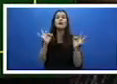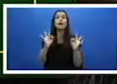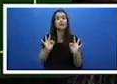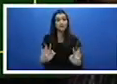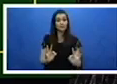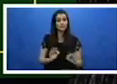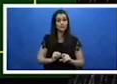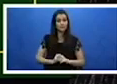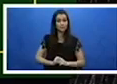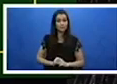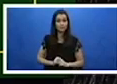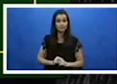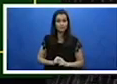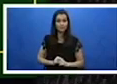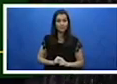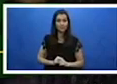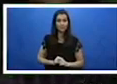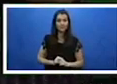correta.